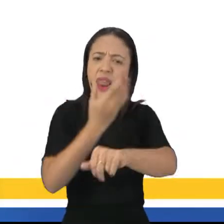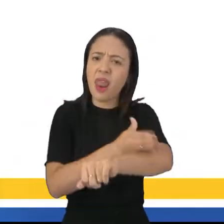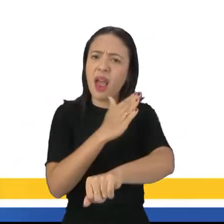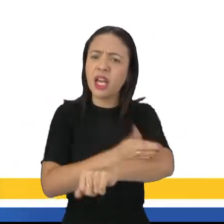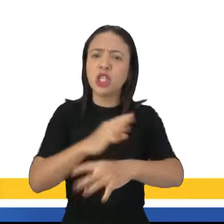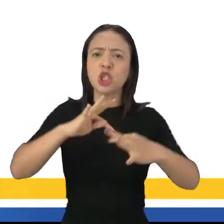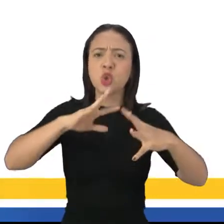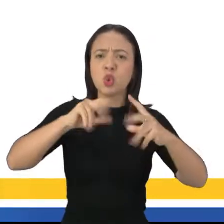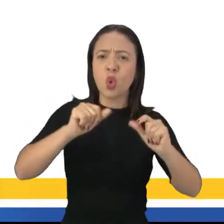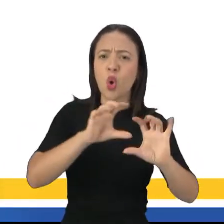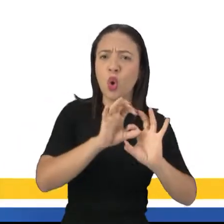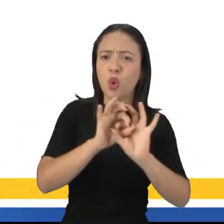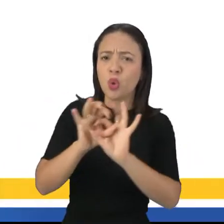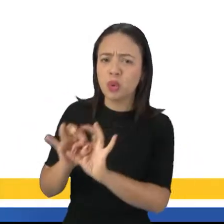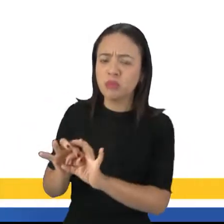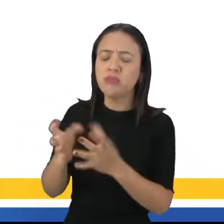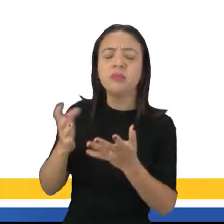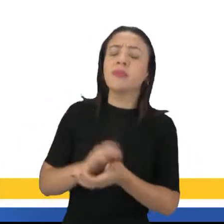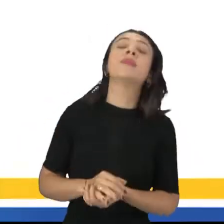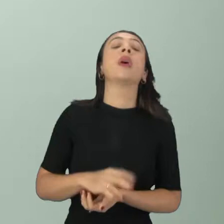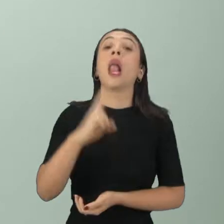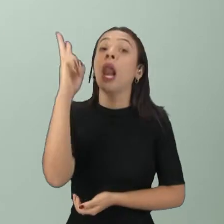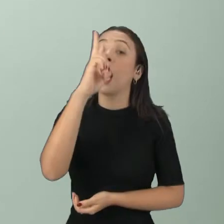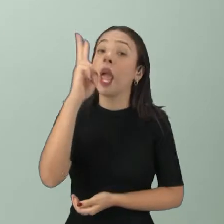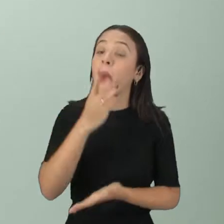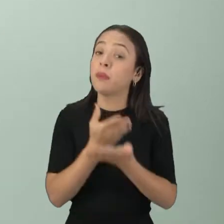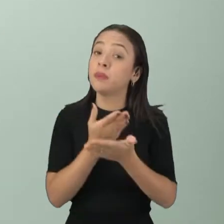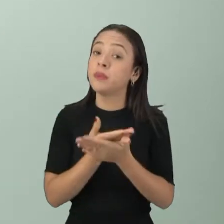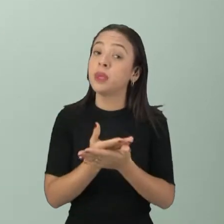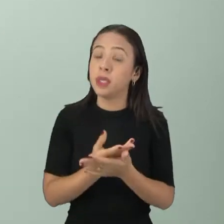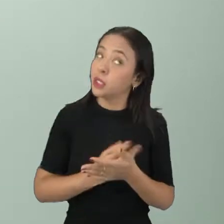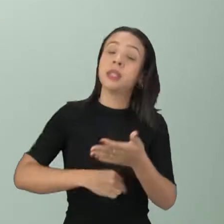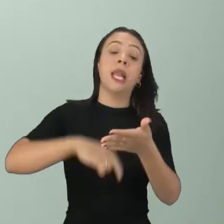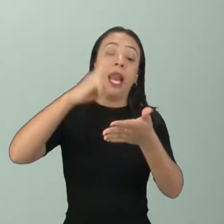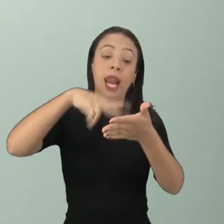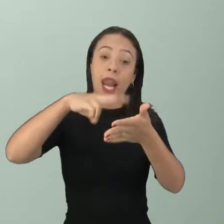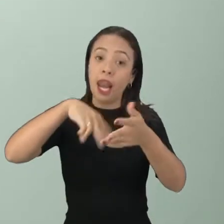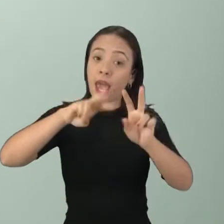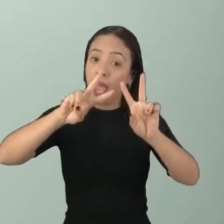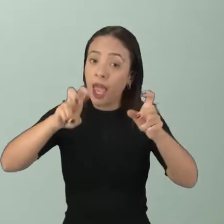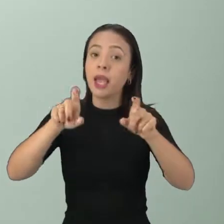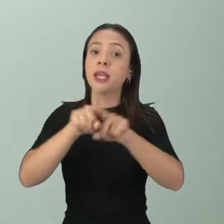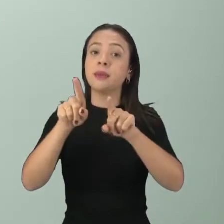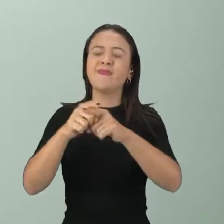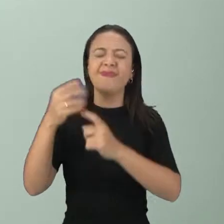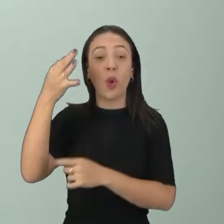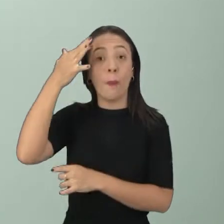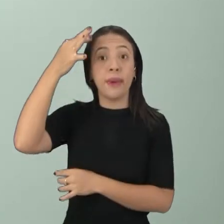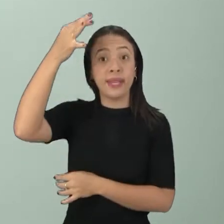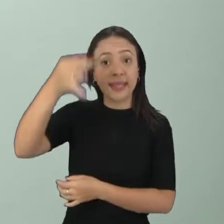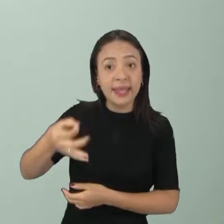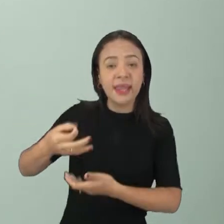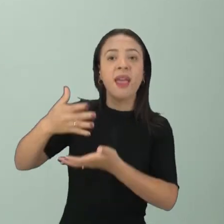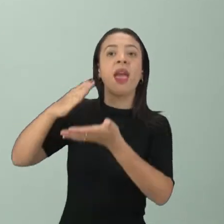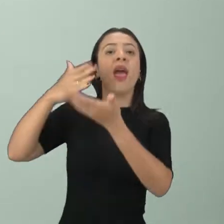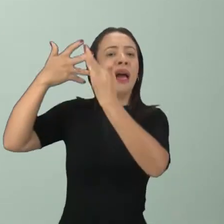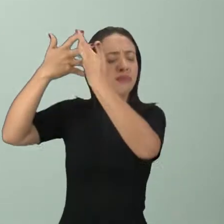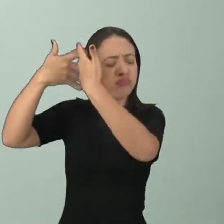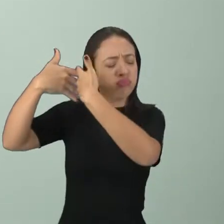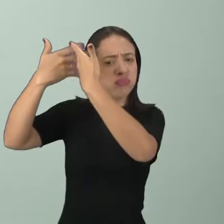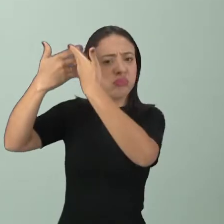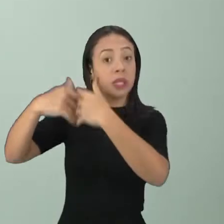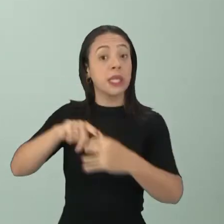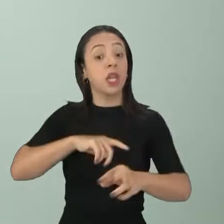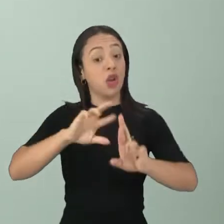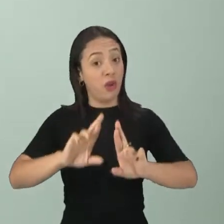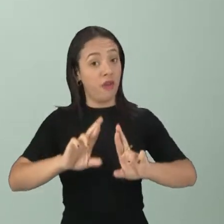os contextos? Lembre-se lá daquelas aulas sobre ler e interpretar, ler e compreender, tá bom? Que